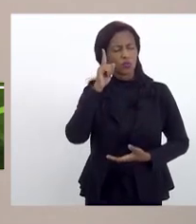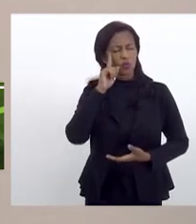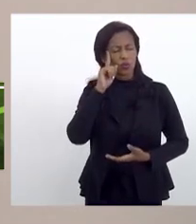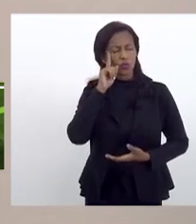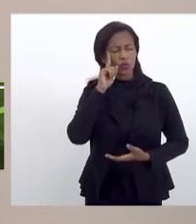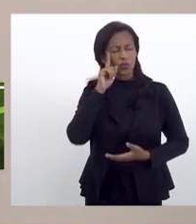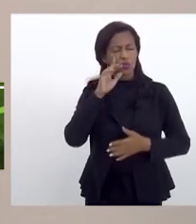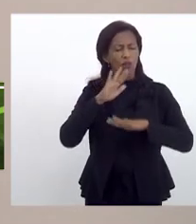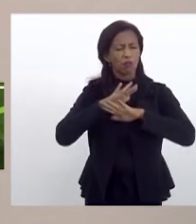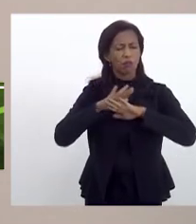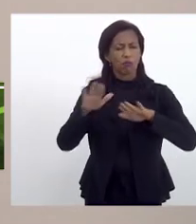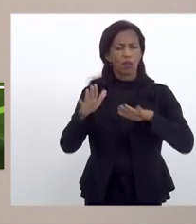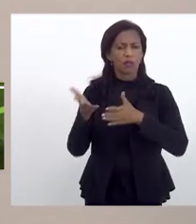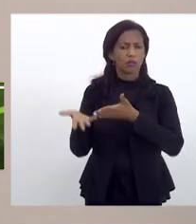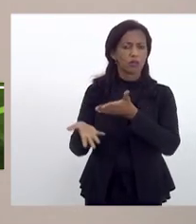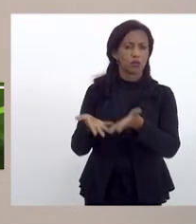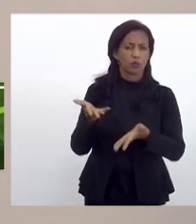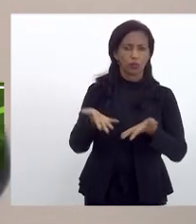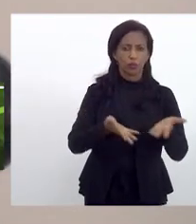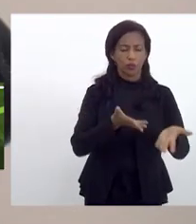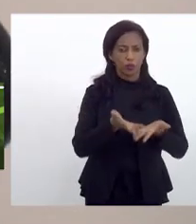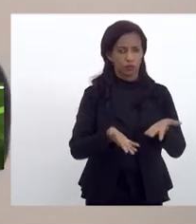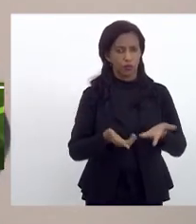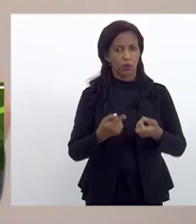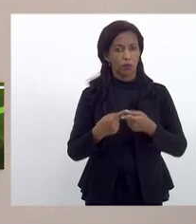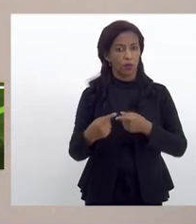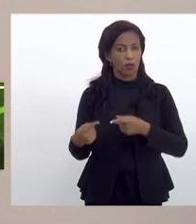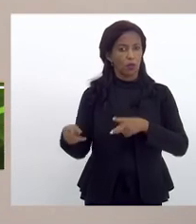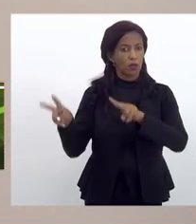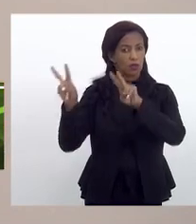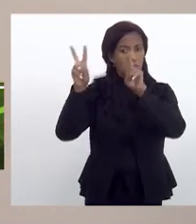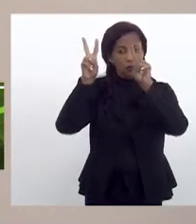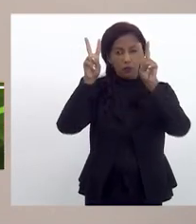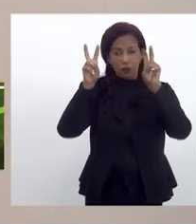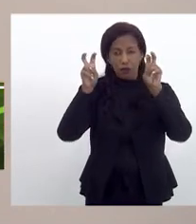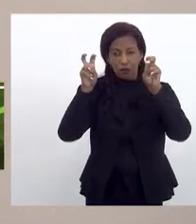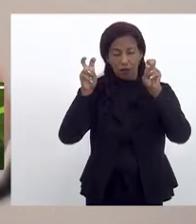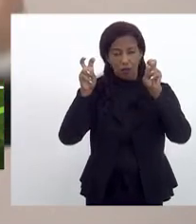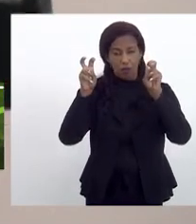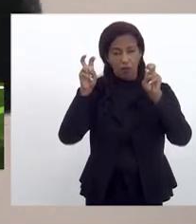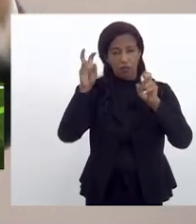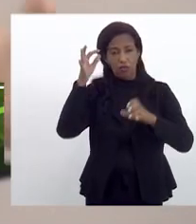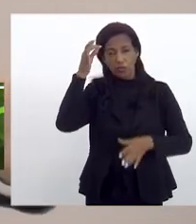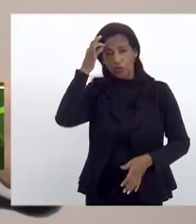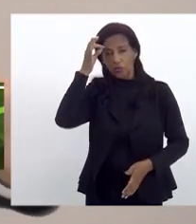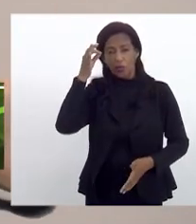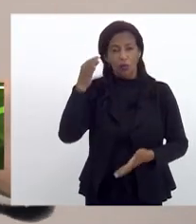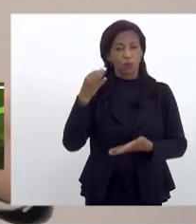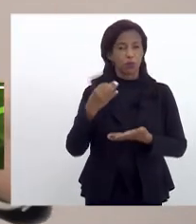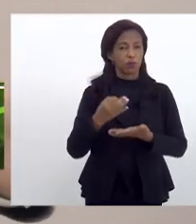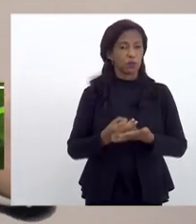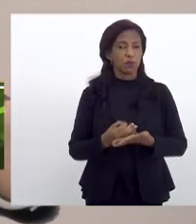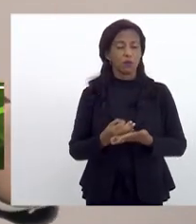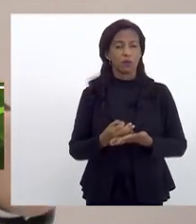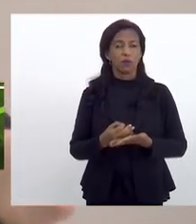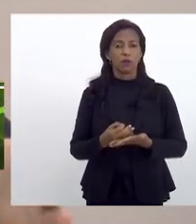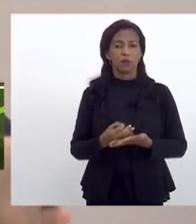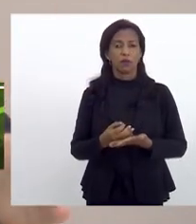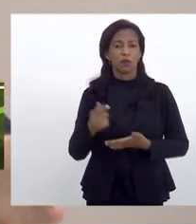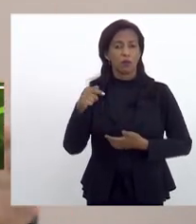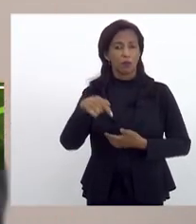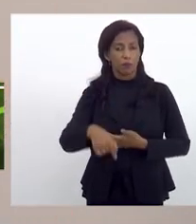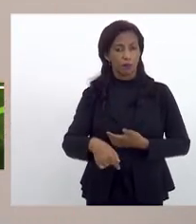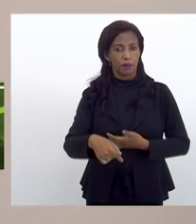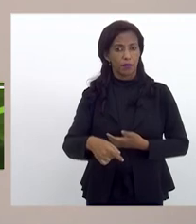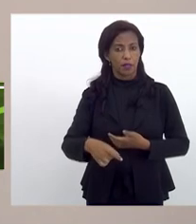cuidado Porque nós Há um tema Nós conseguimos chegar Num consenso Efetivo Para Para Para essa